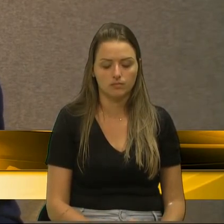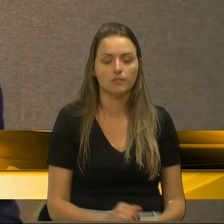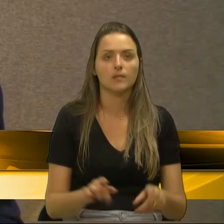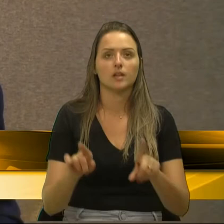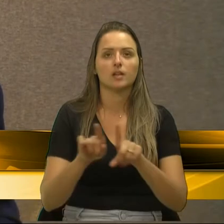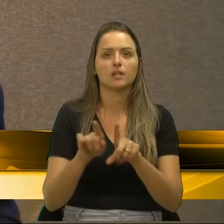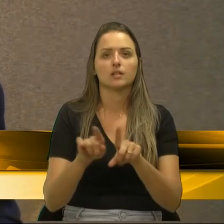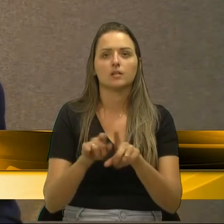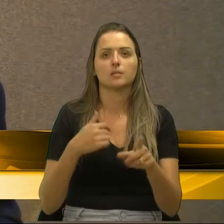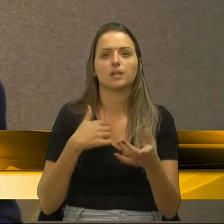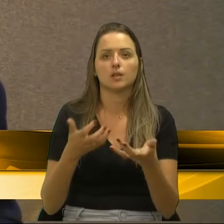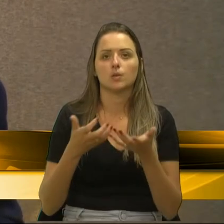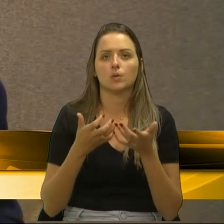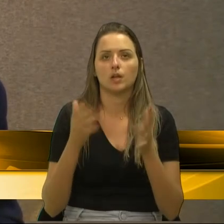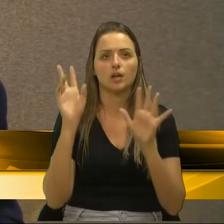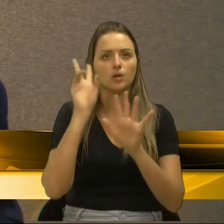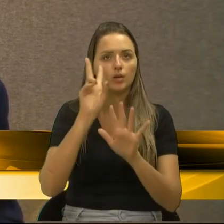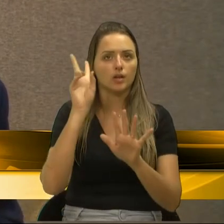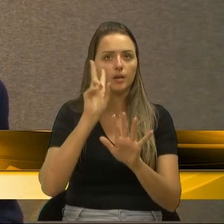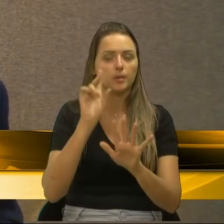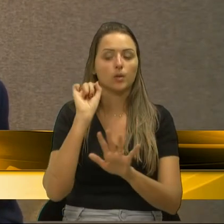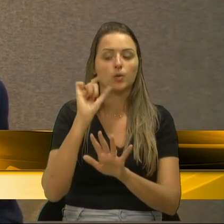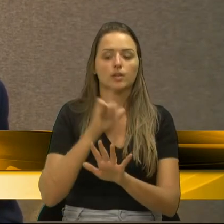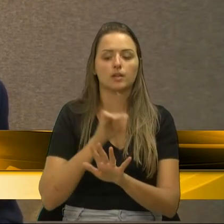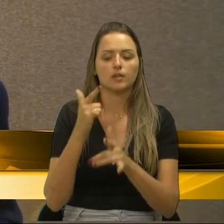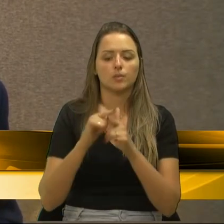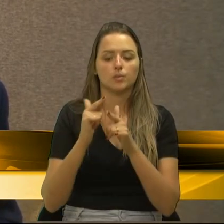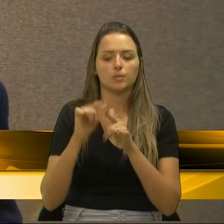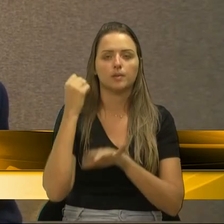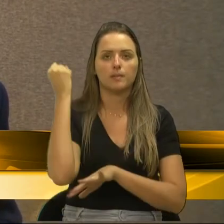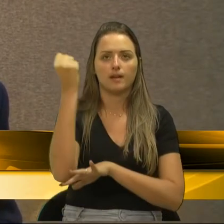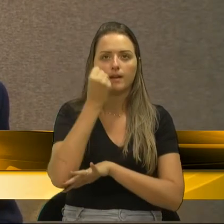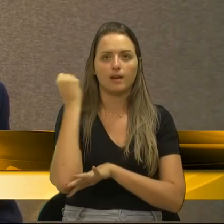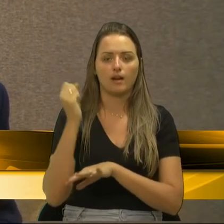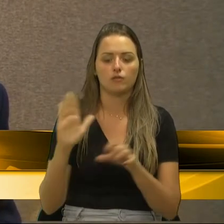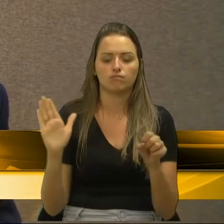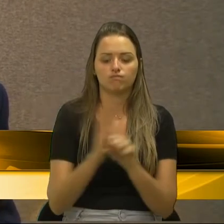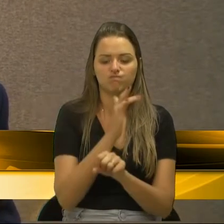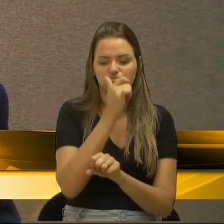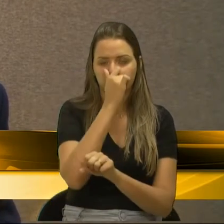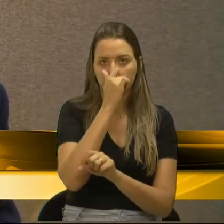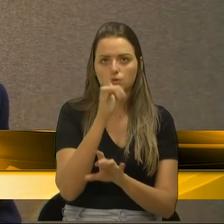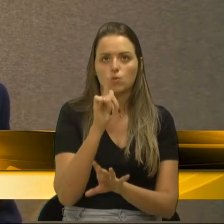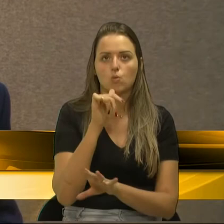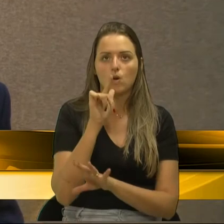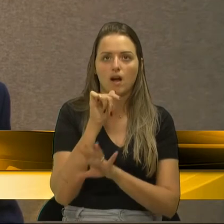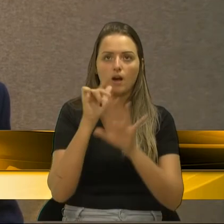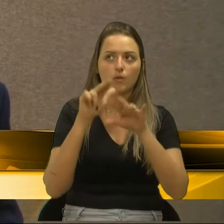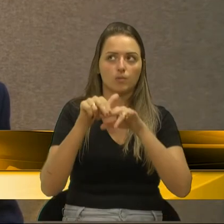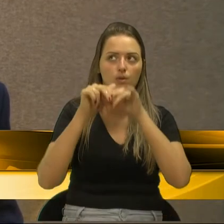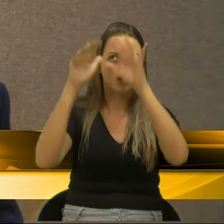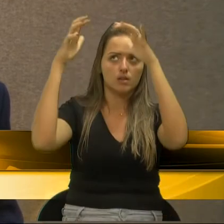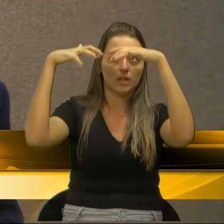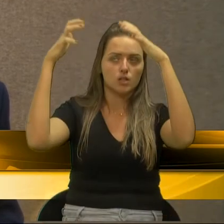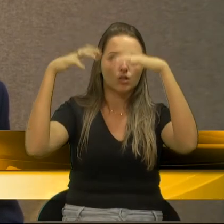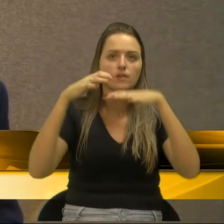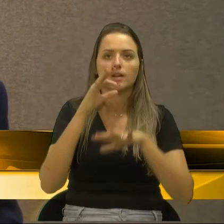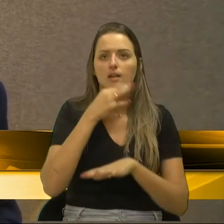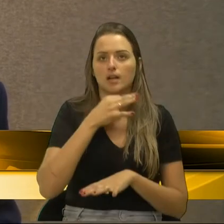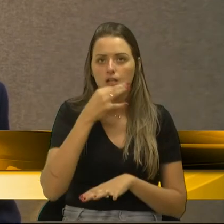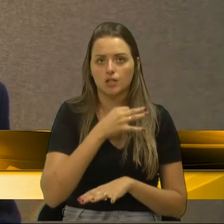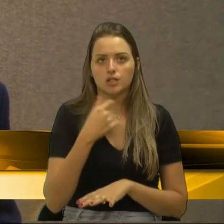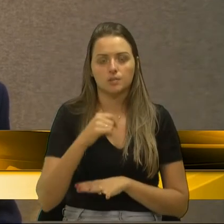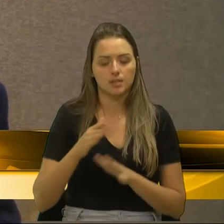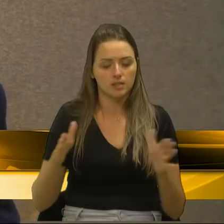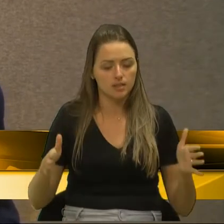lembrar os graves problemas que nós tivemos de alagamento e que Caxias tem que continuar as obras dos